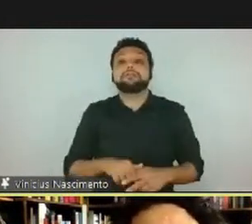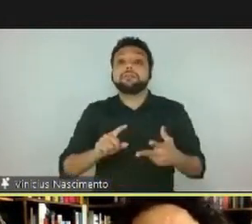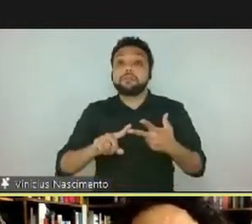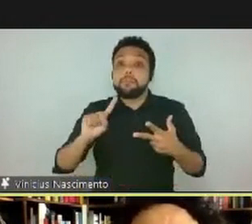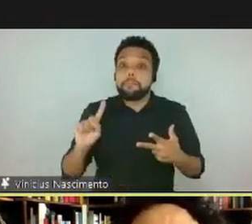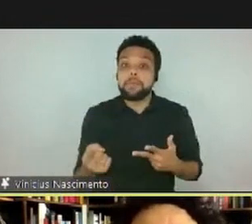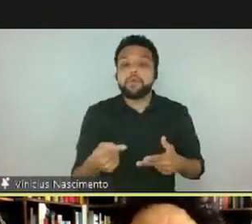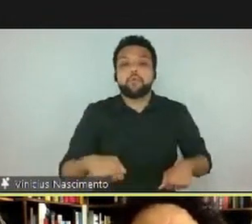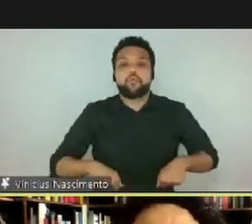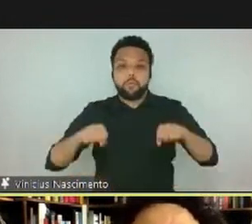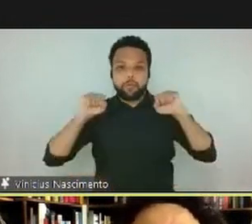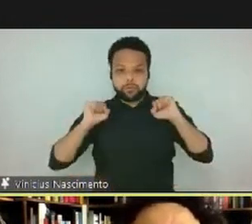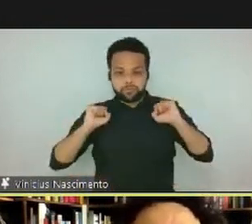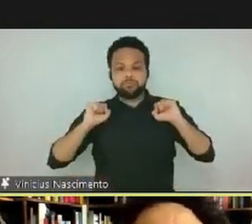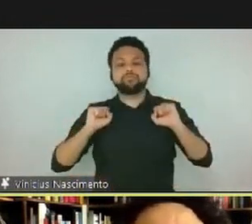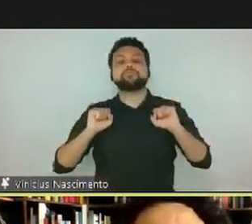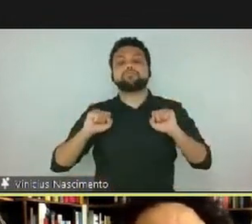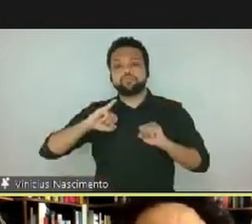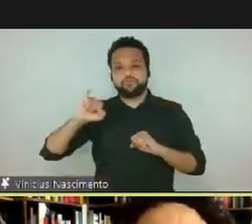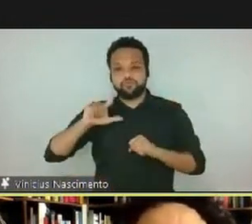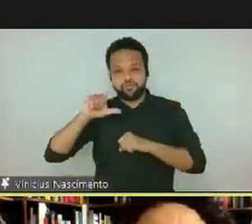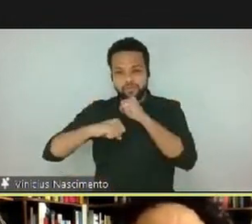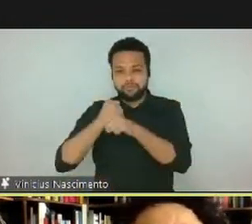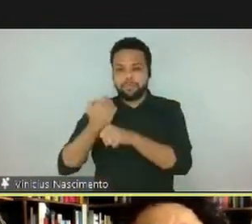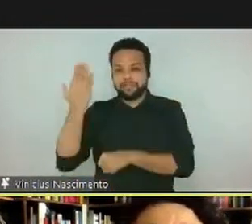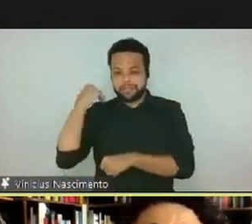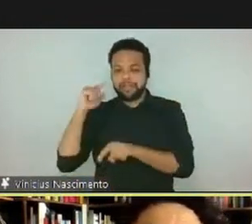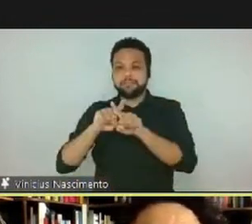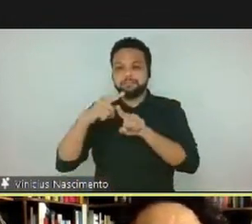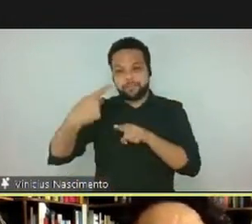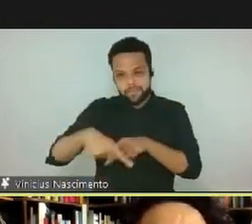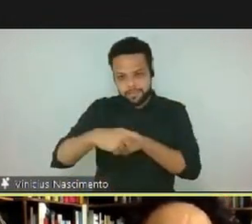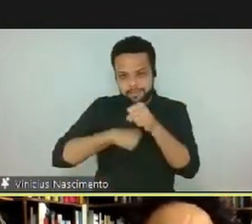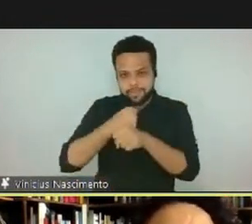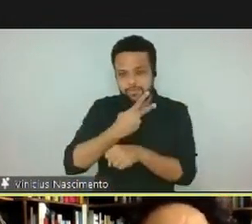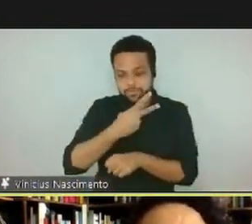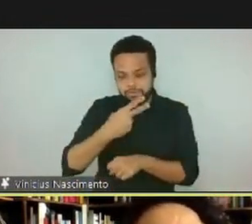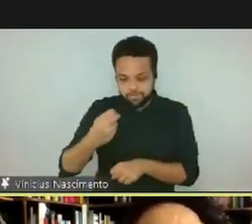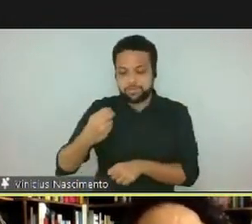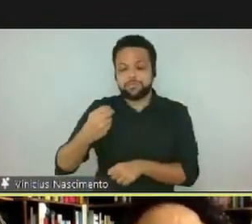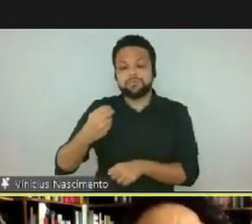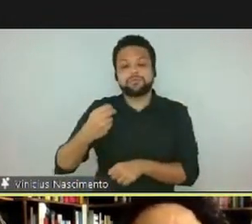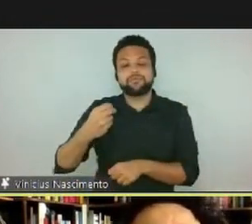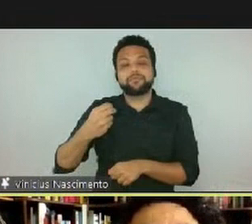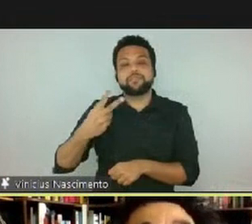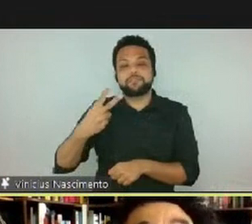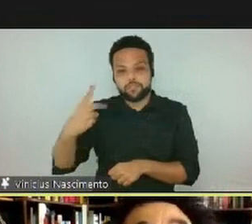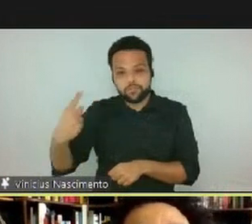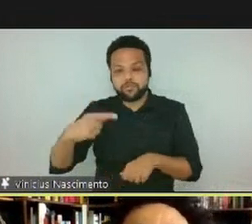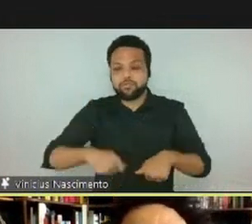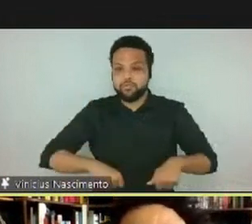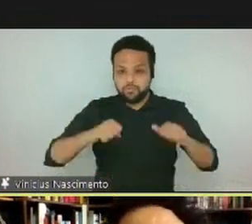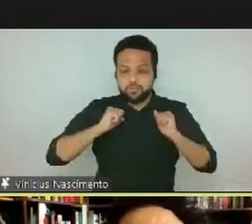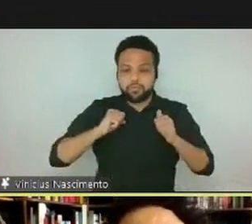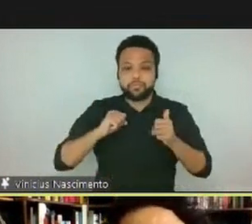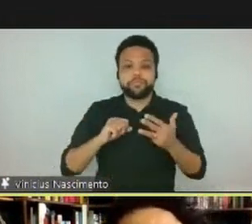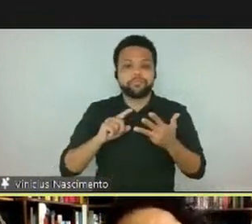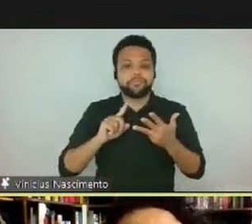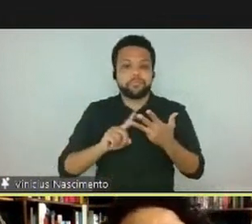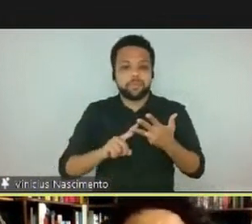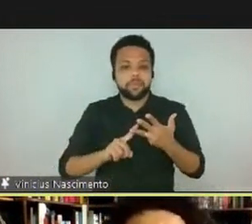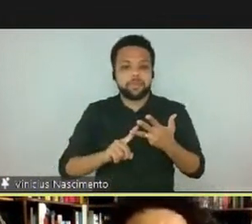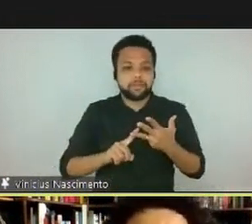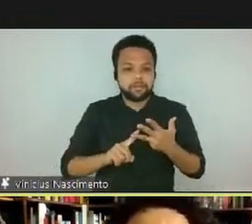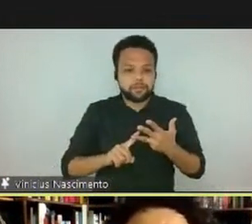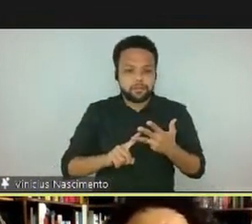sem julho do ano passado e julho deste ano, 11.490 máscaras, 1.286